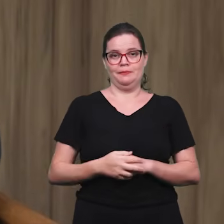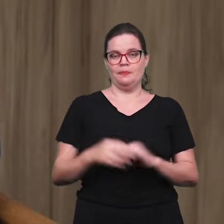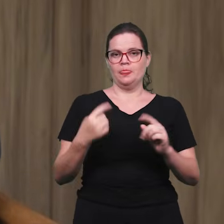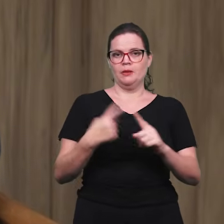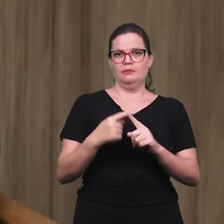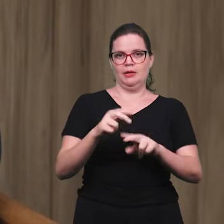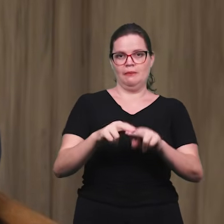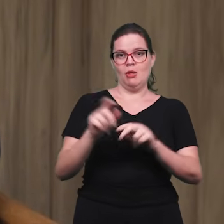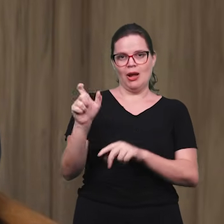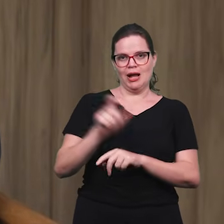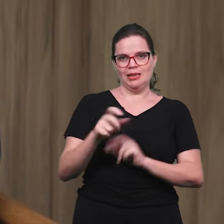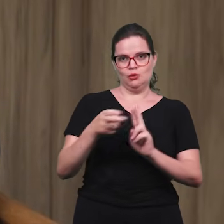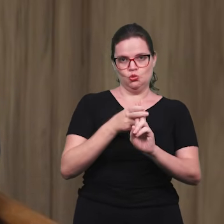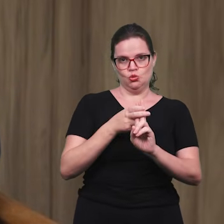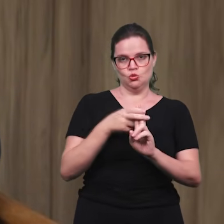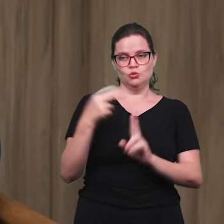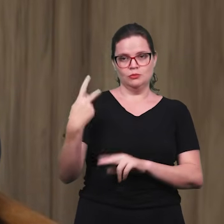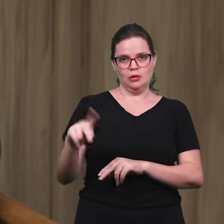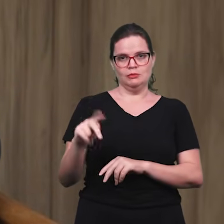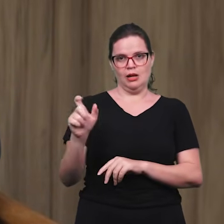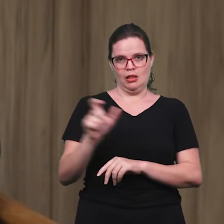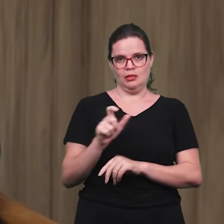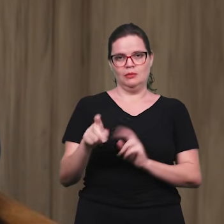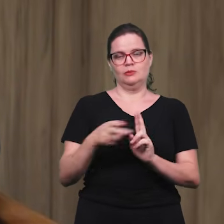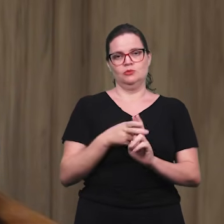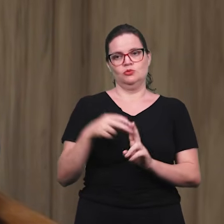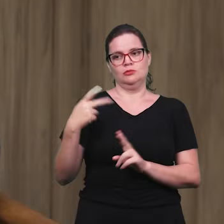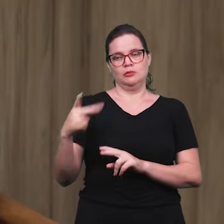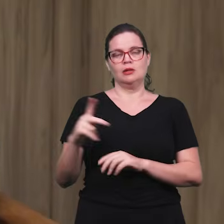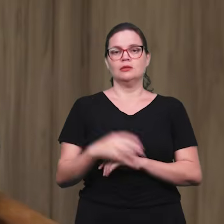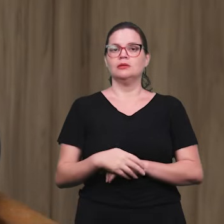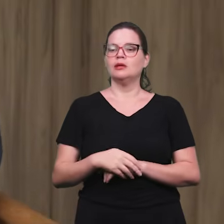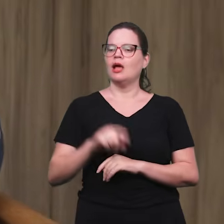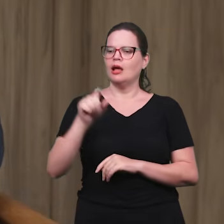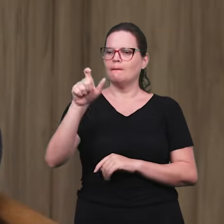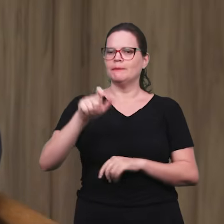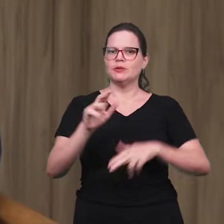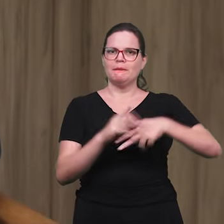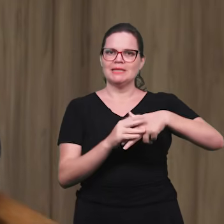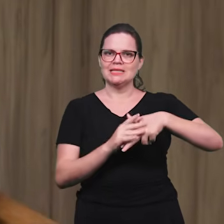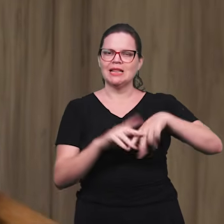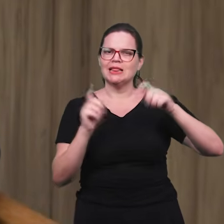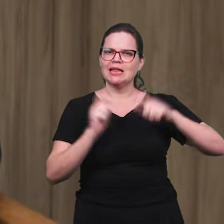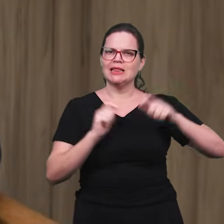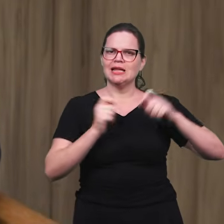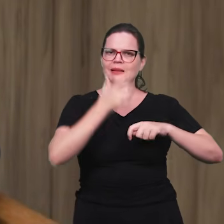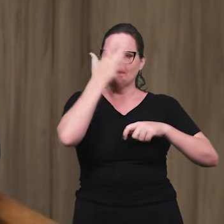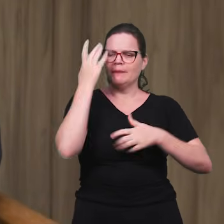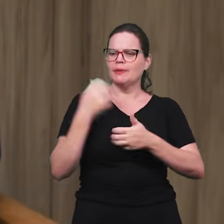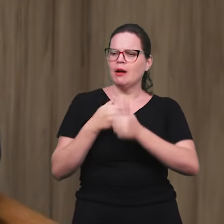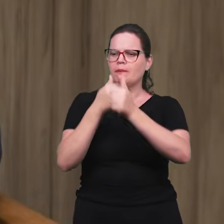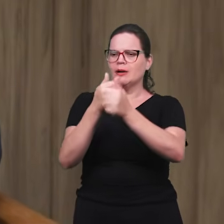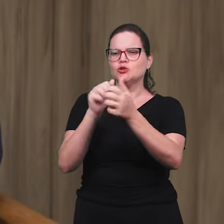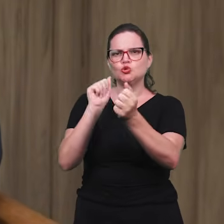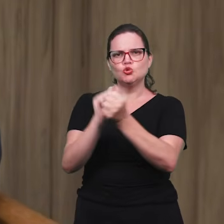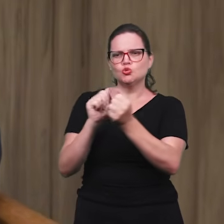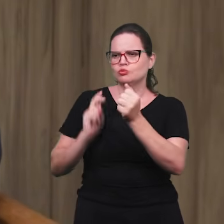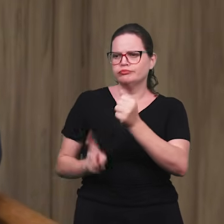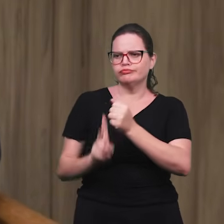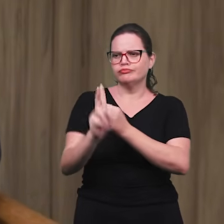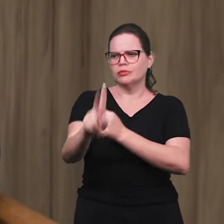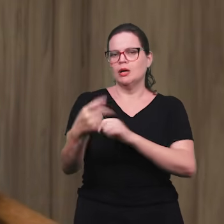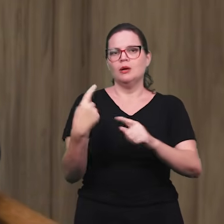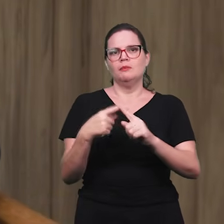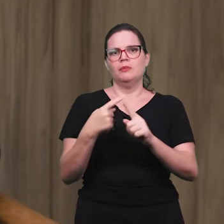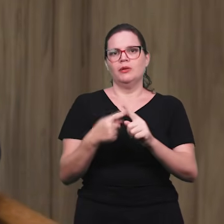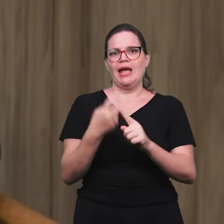através do cartão do SUS, esse paciente ele tem um acompanhamento muito extenso, porque ele só sai do